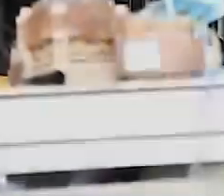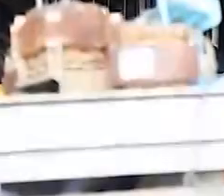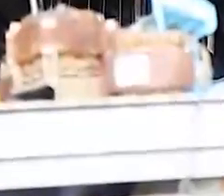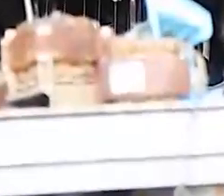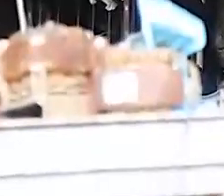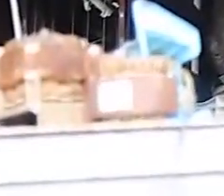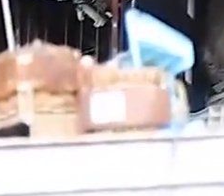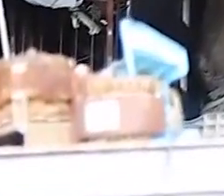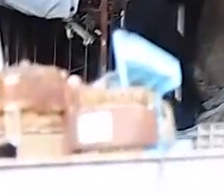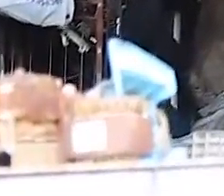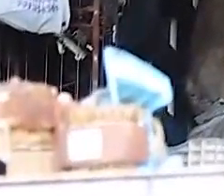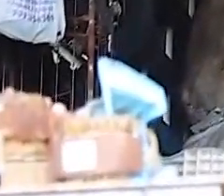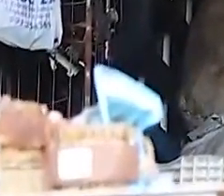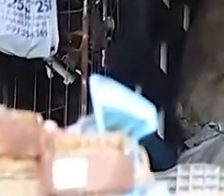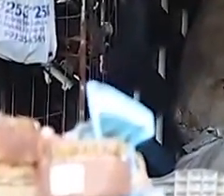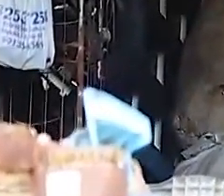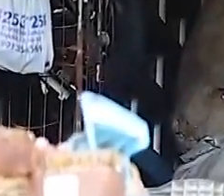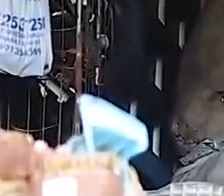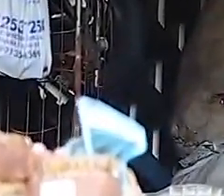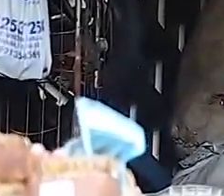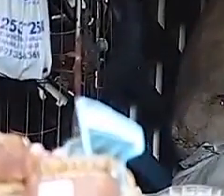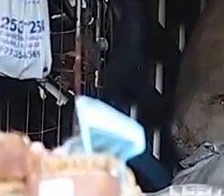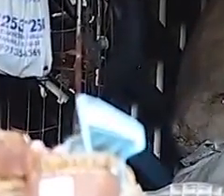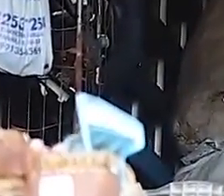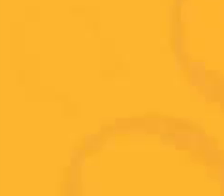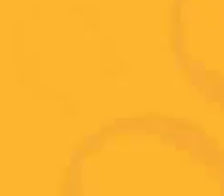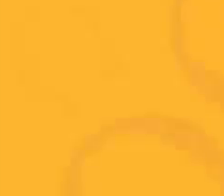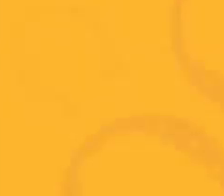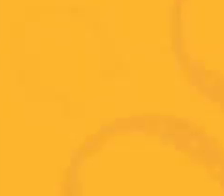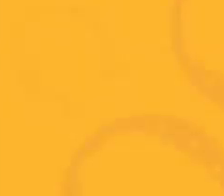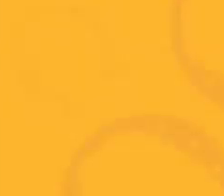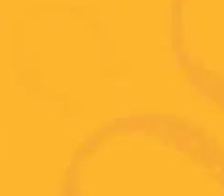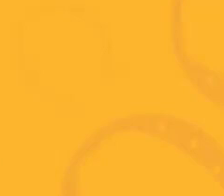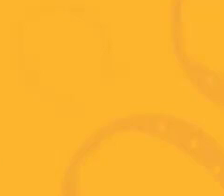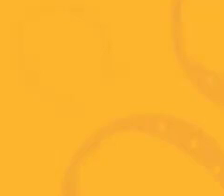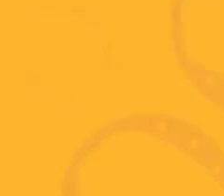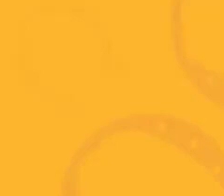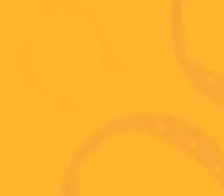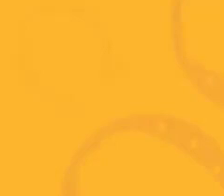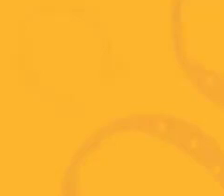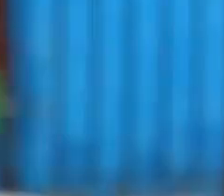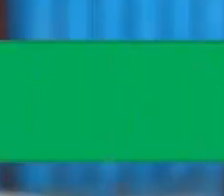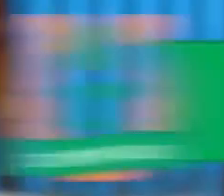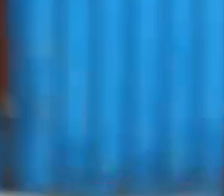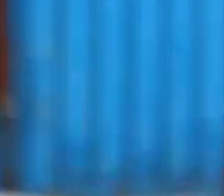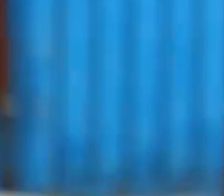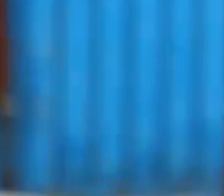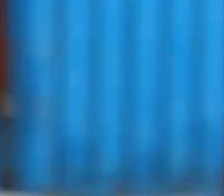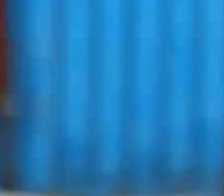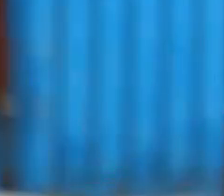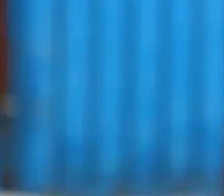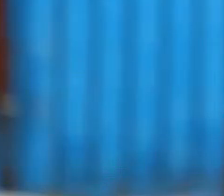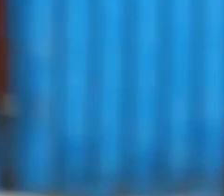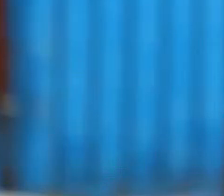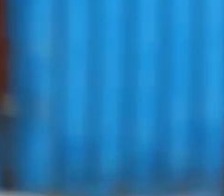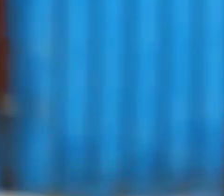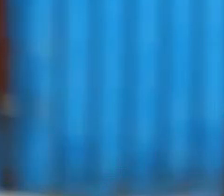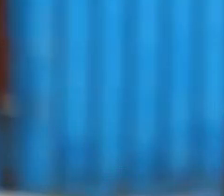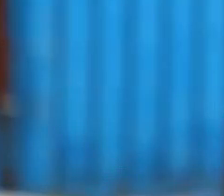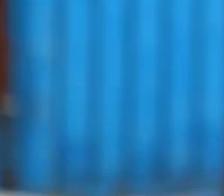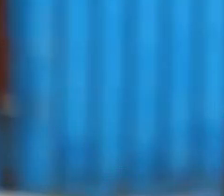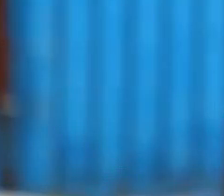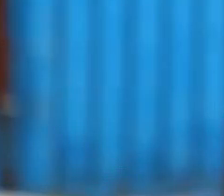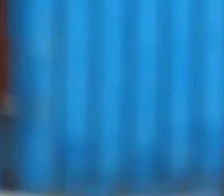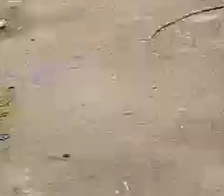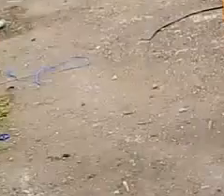E ele é o nosso contemplado do primeiro prêmio, R$5.000. Rogério, eu estou satisfeito de ter ganhado